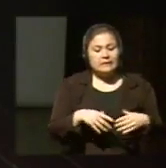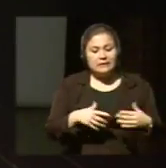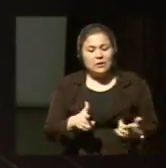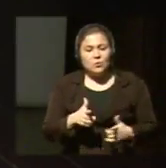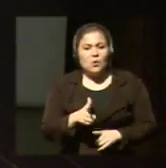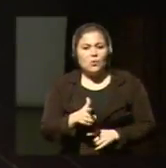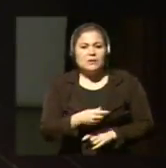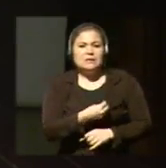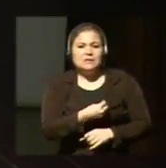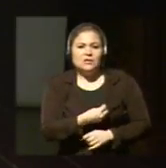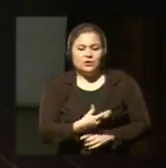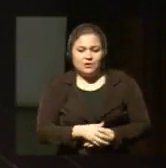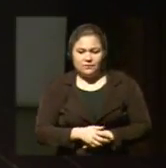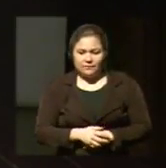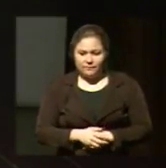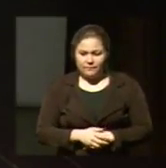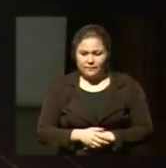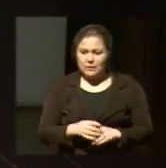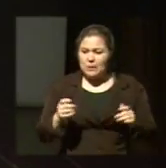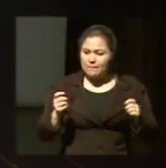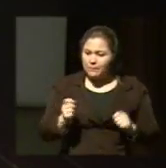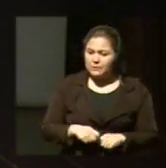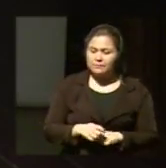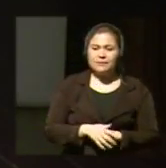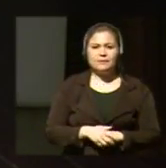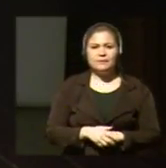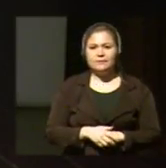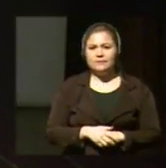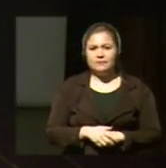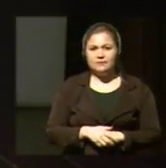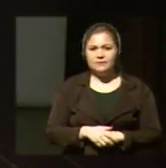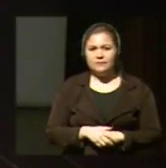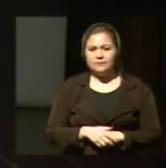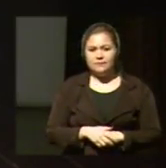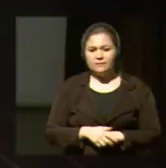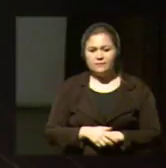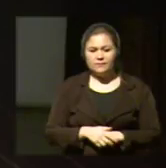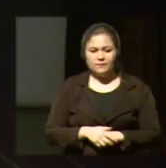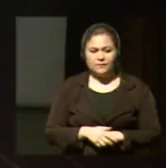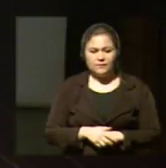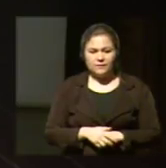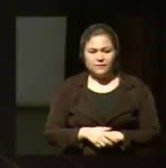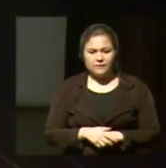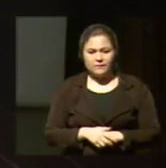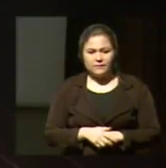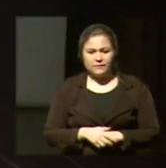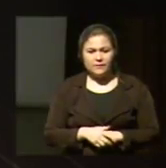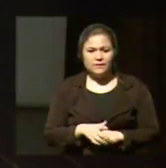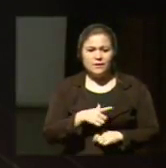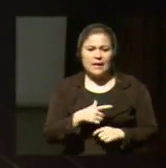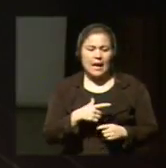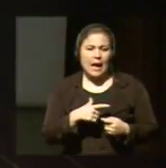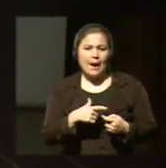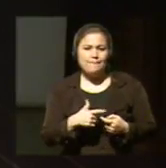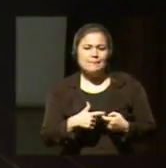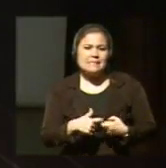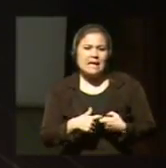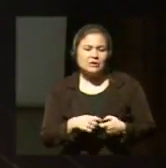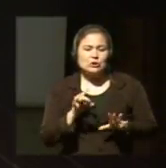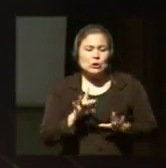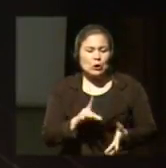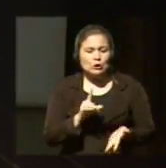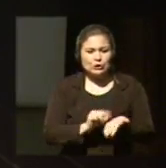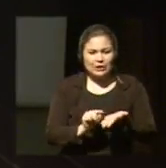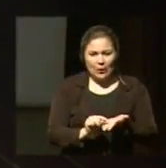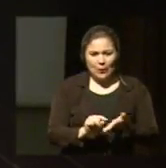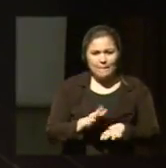existe a possibilidade de haver amizades apenas digitais. Os mais